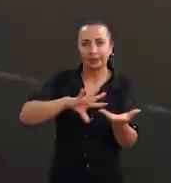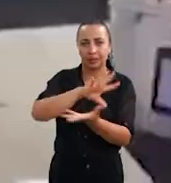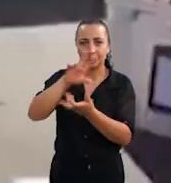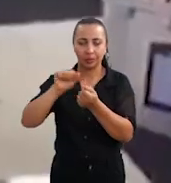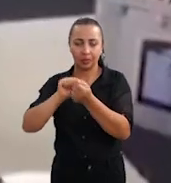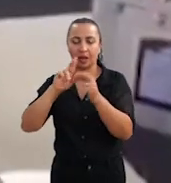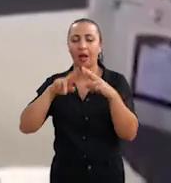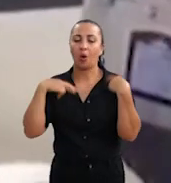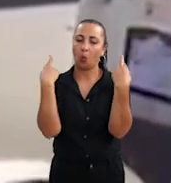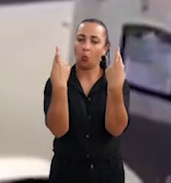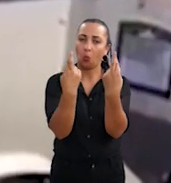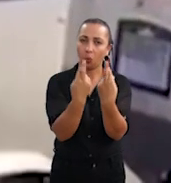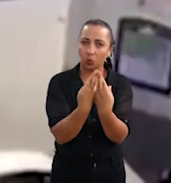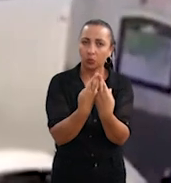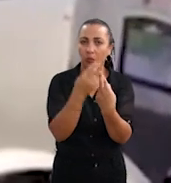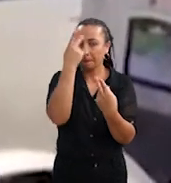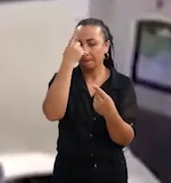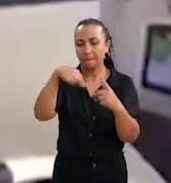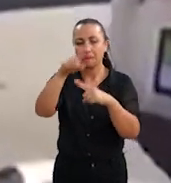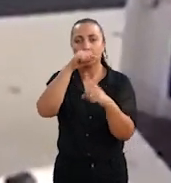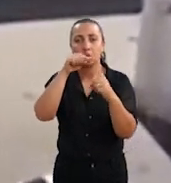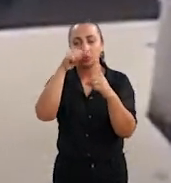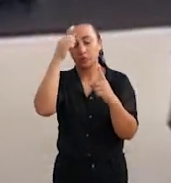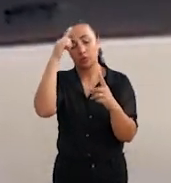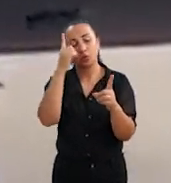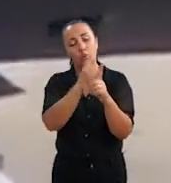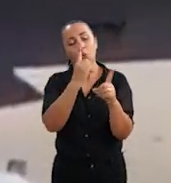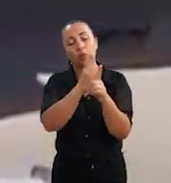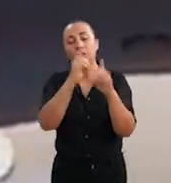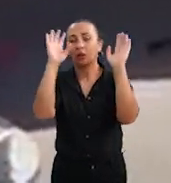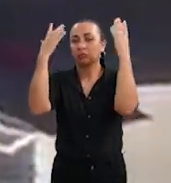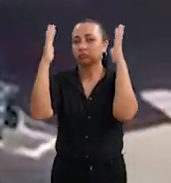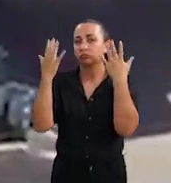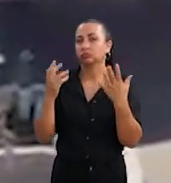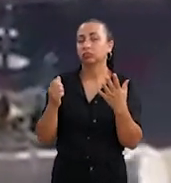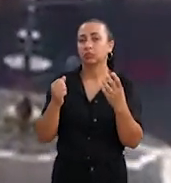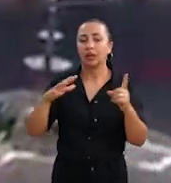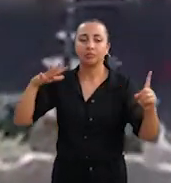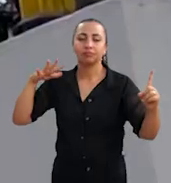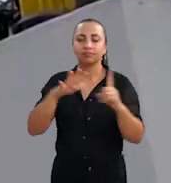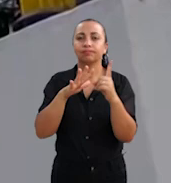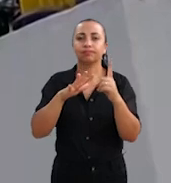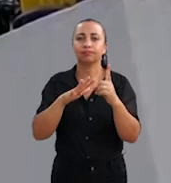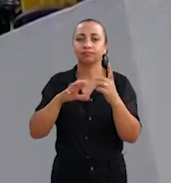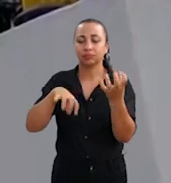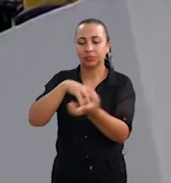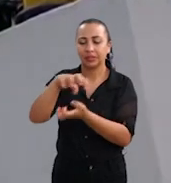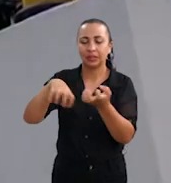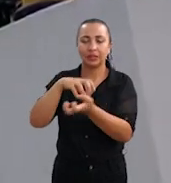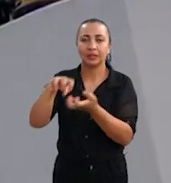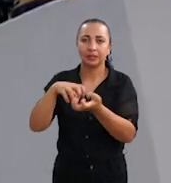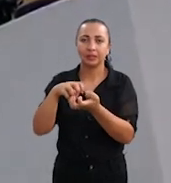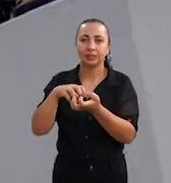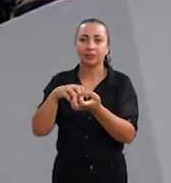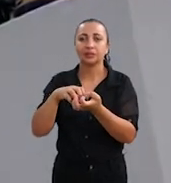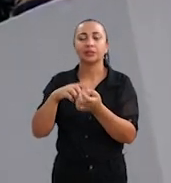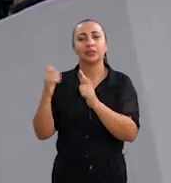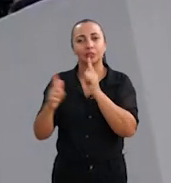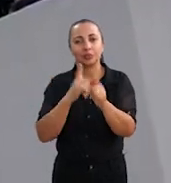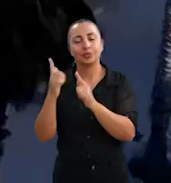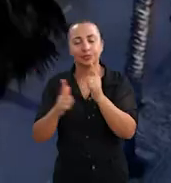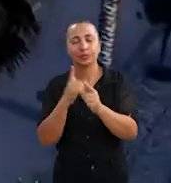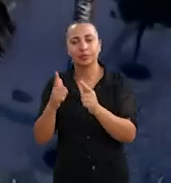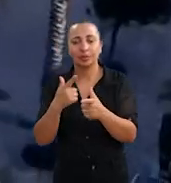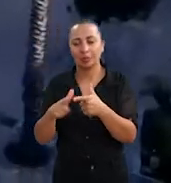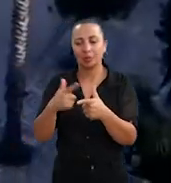né, que se reuniram com o objetivo de identificar e analisar os impactos da crise gerada pela pandemia